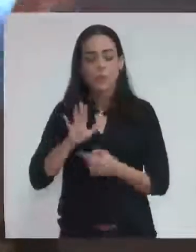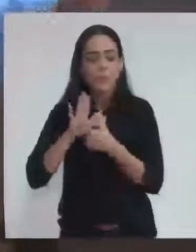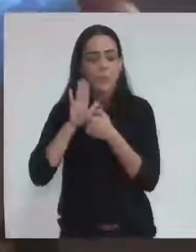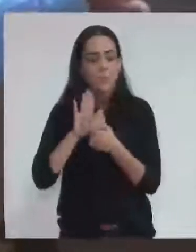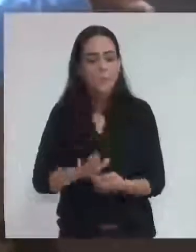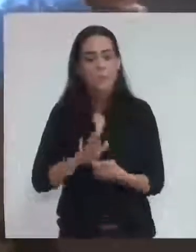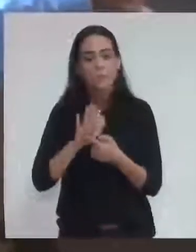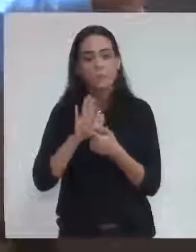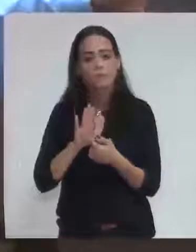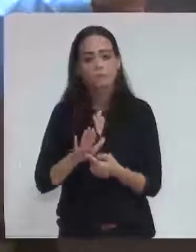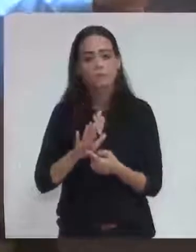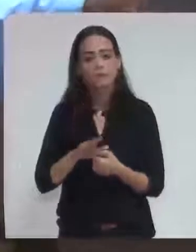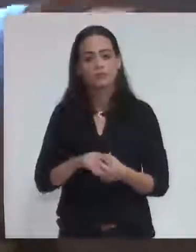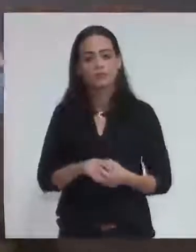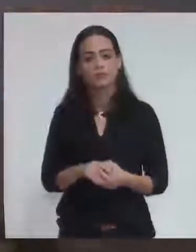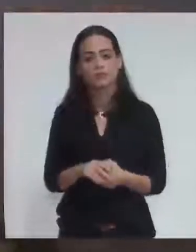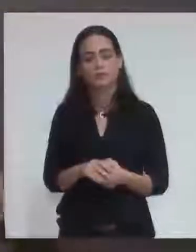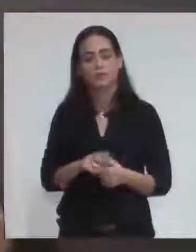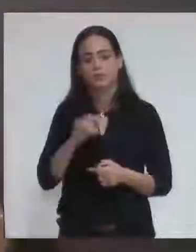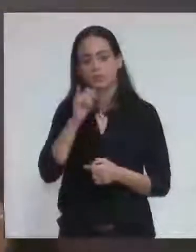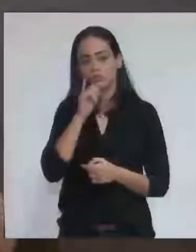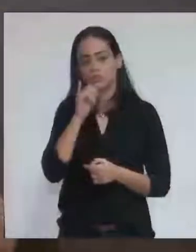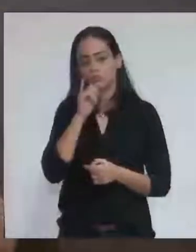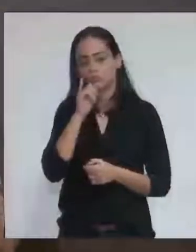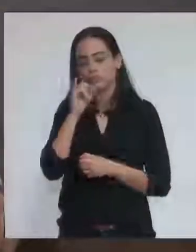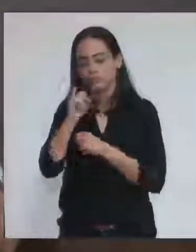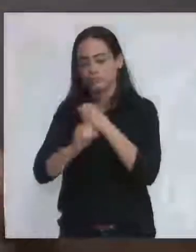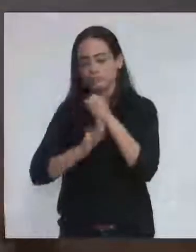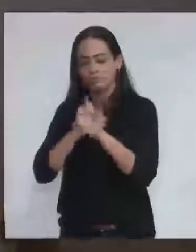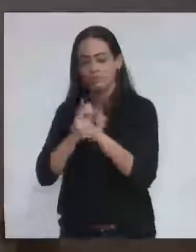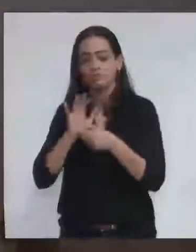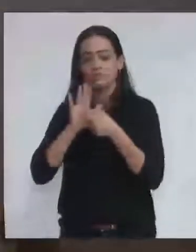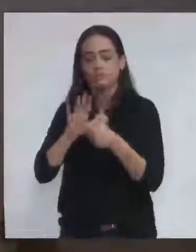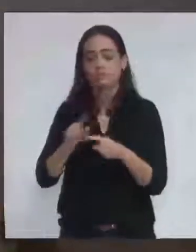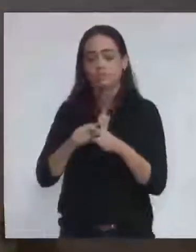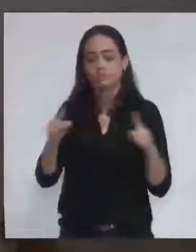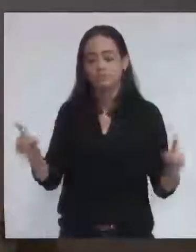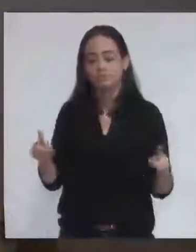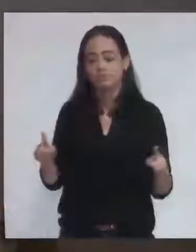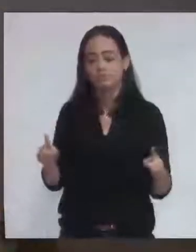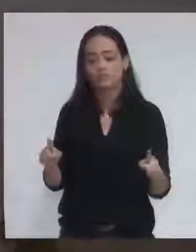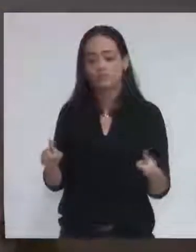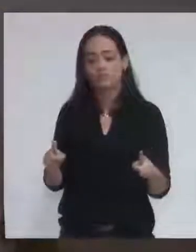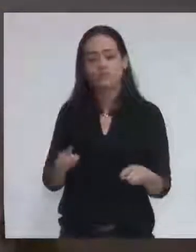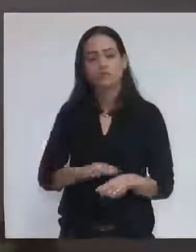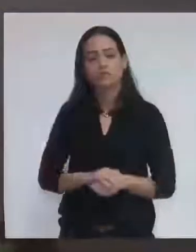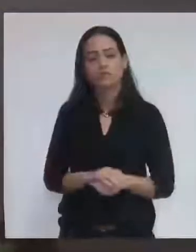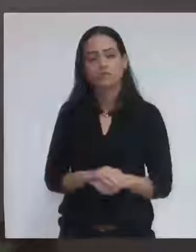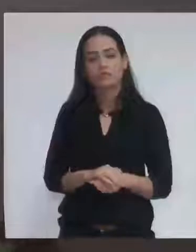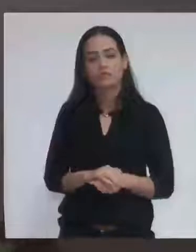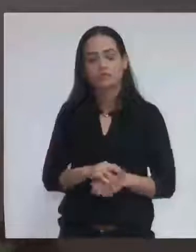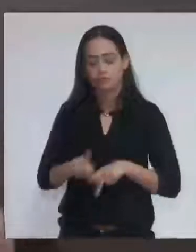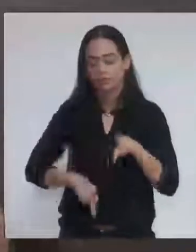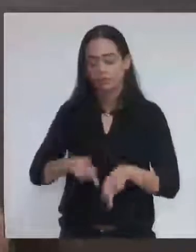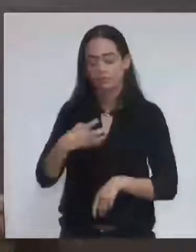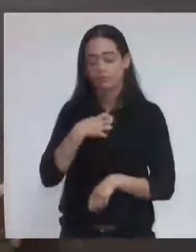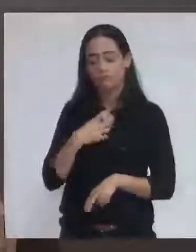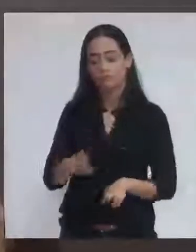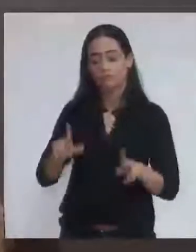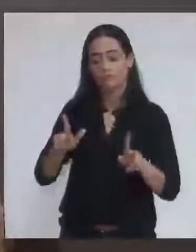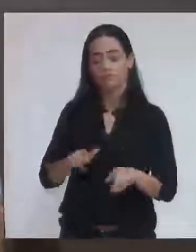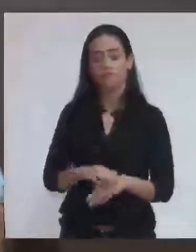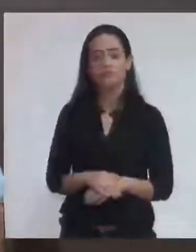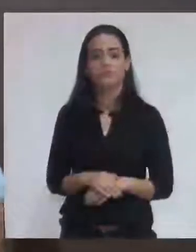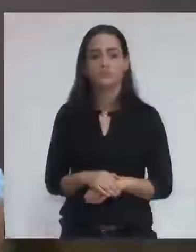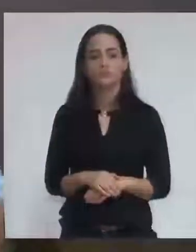uma verdade de internet que a população está sentindo na pele. Tem um outro tema que é urgente, que a gente não pode em nenhum momento se